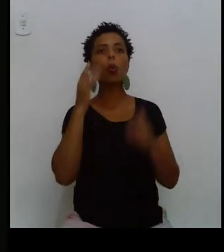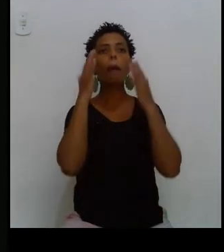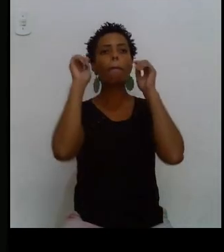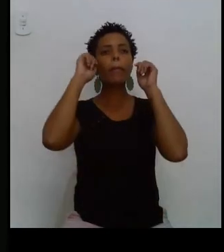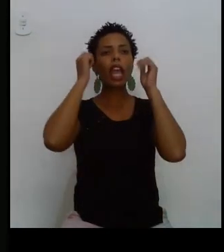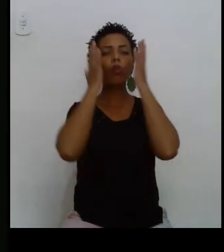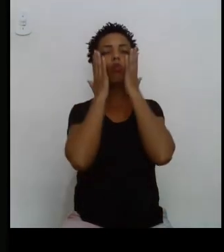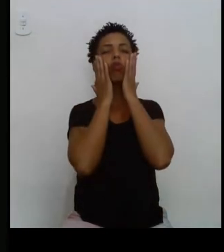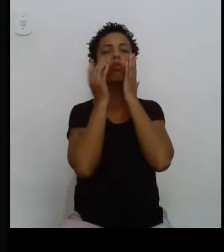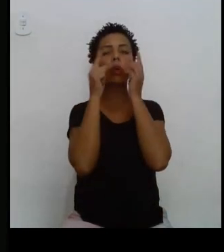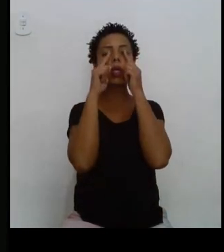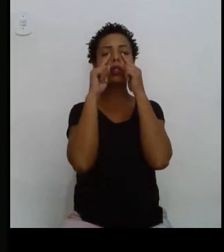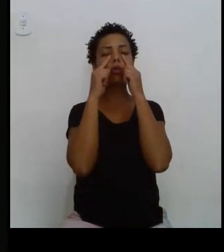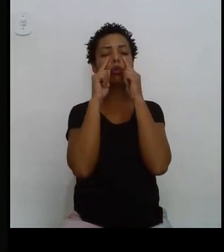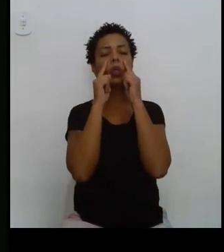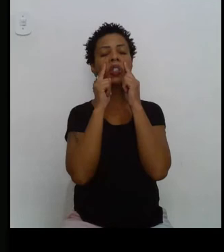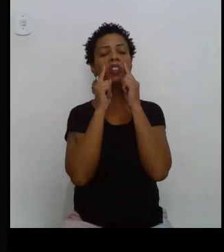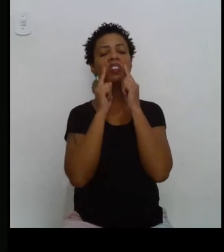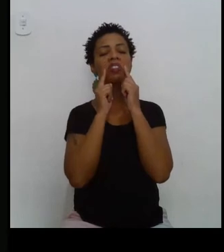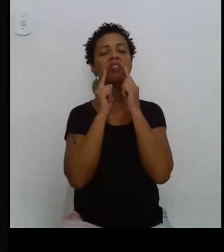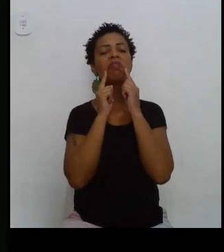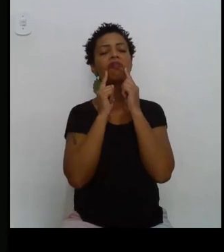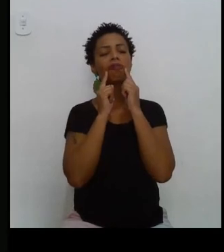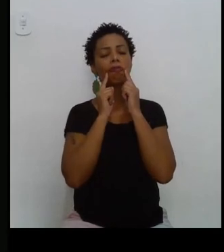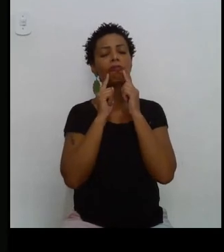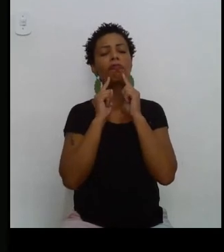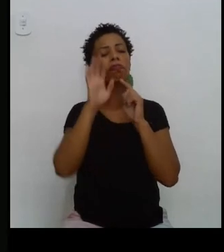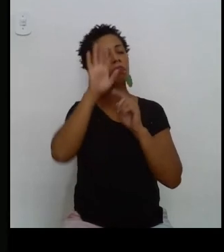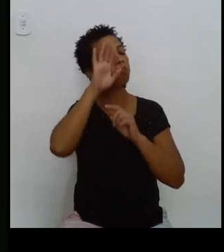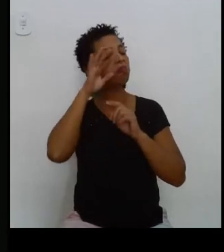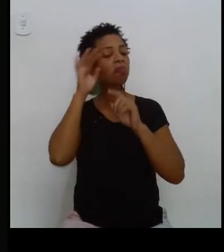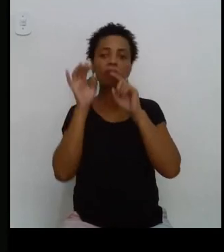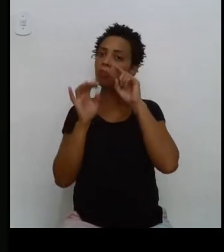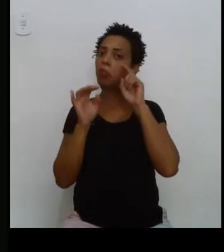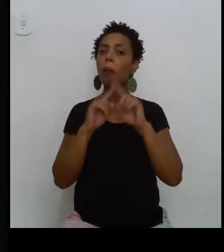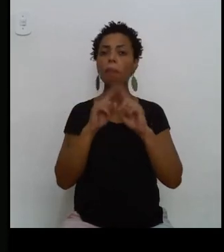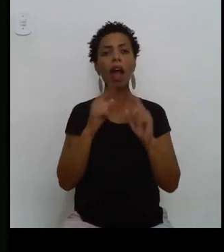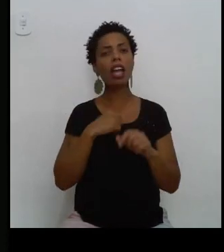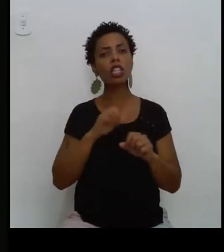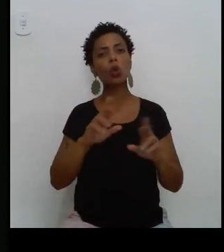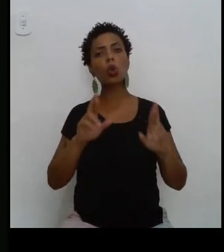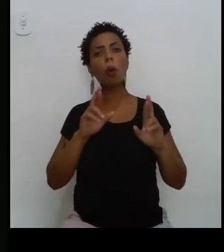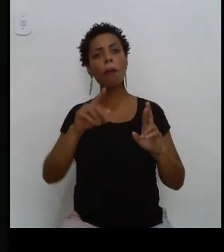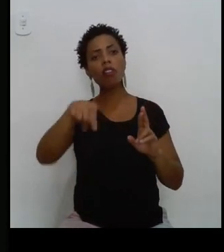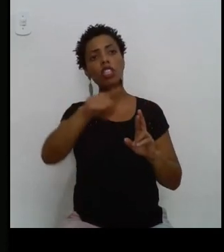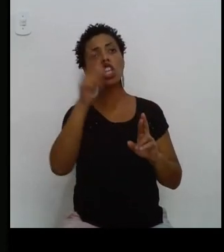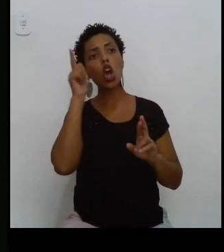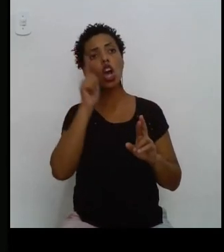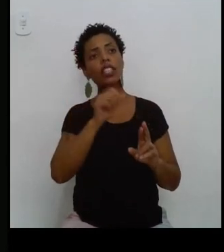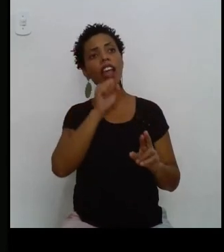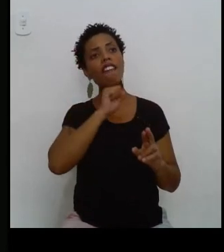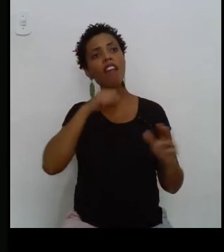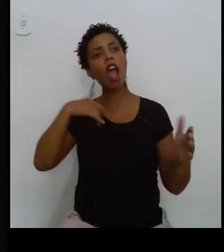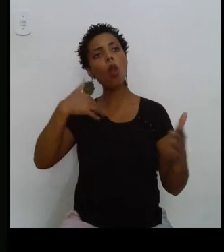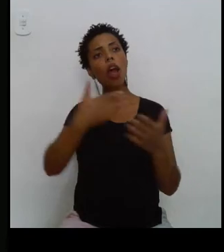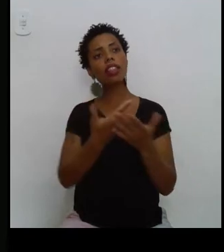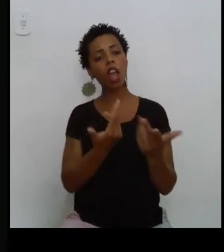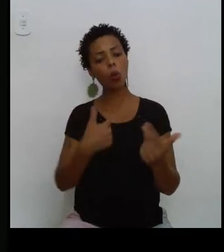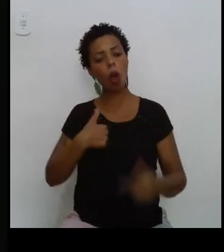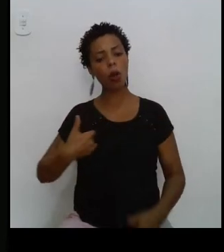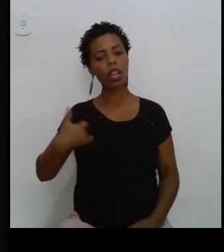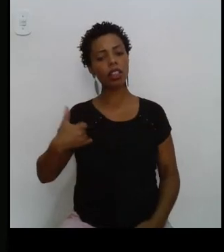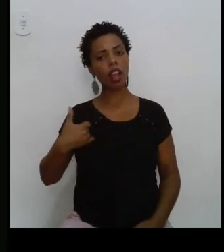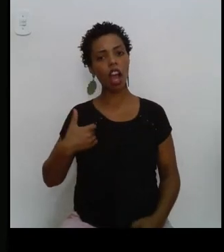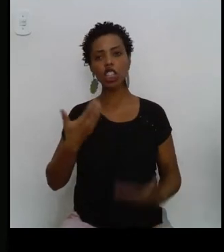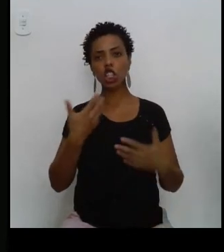espero eu espero preciso ir maternidade pelo mundo e eu não quis ofender seus